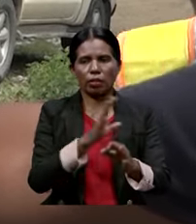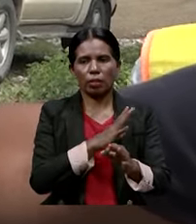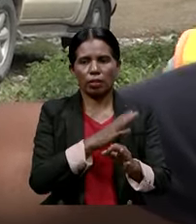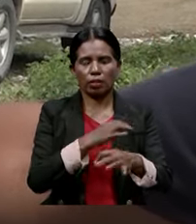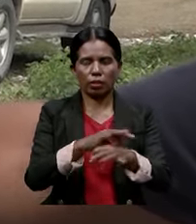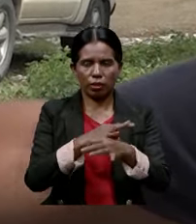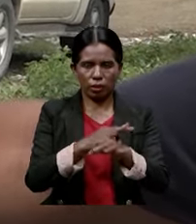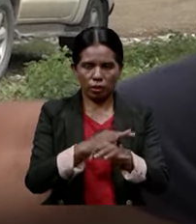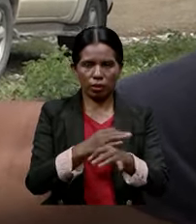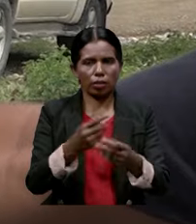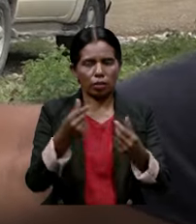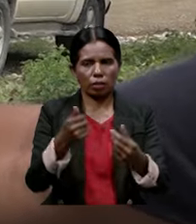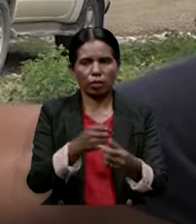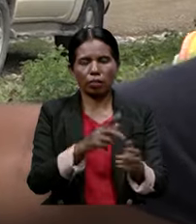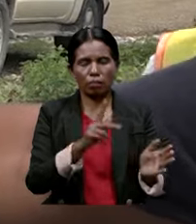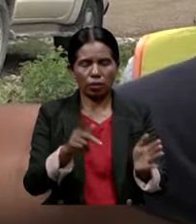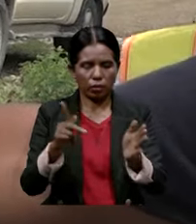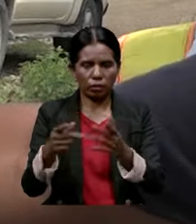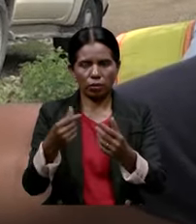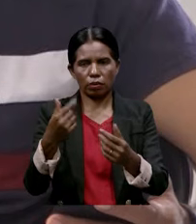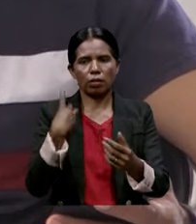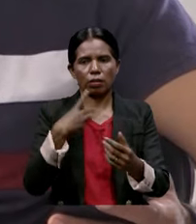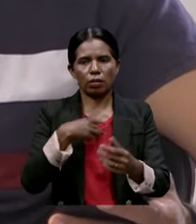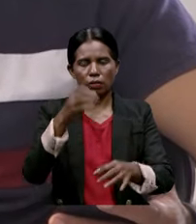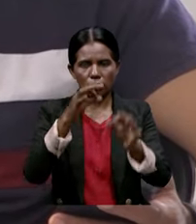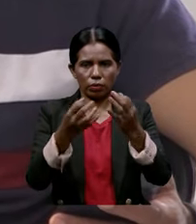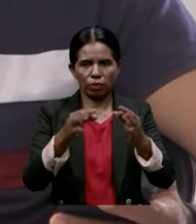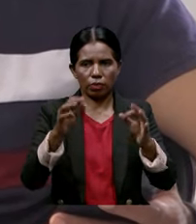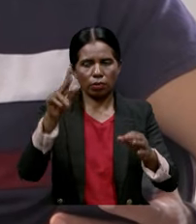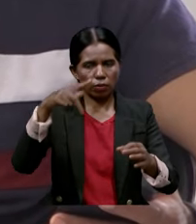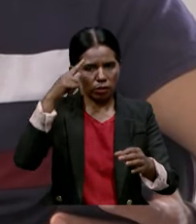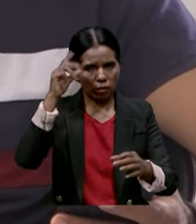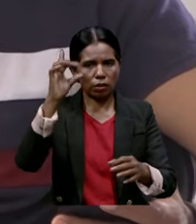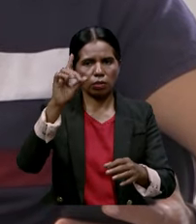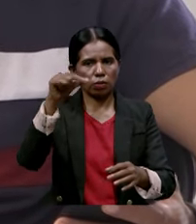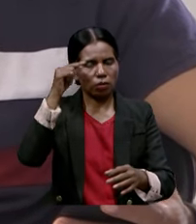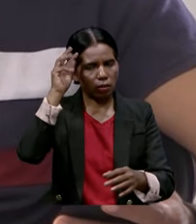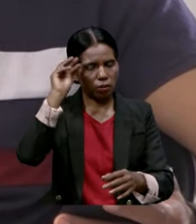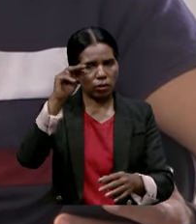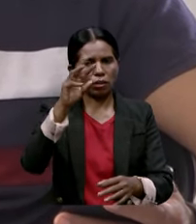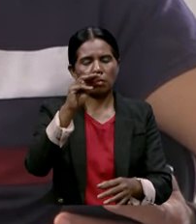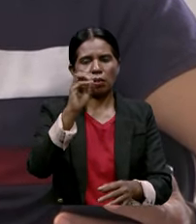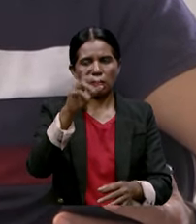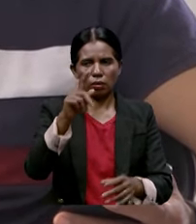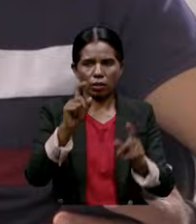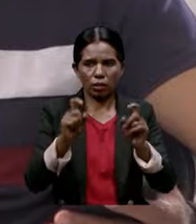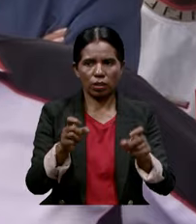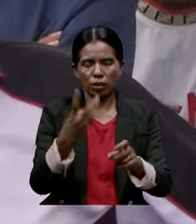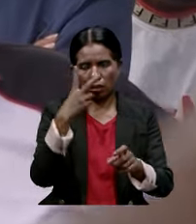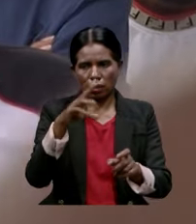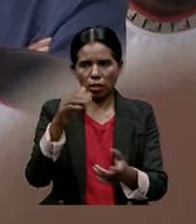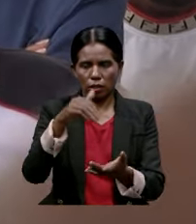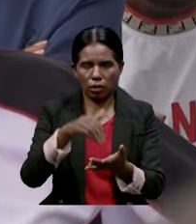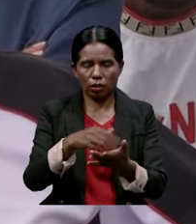atang itu para himplam plam itu andet am pafir kata bela hodon tir politika nono governo ministério obras públicas tem que halo reavaliação